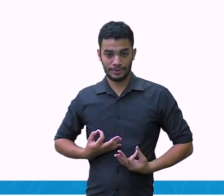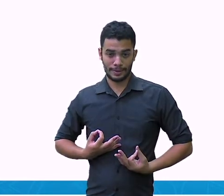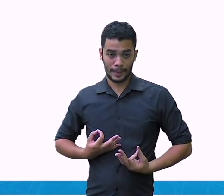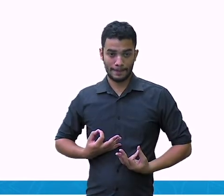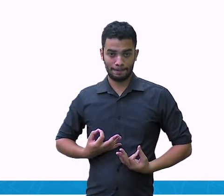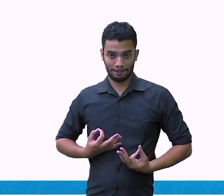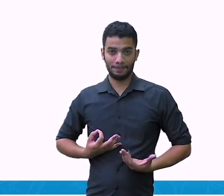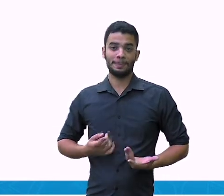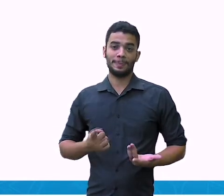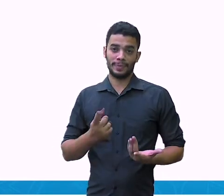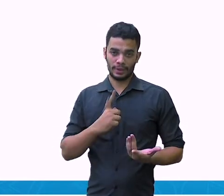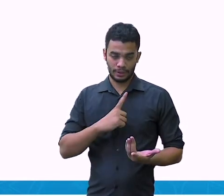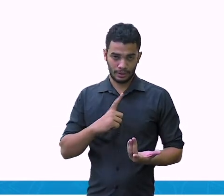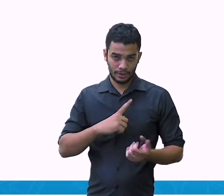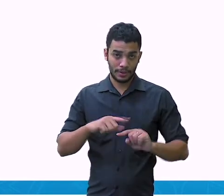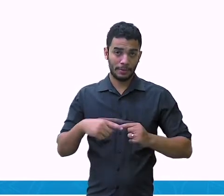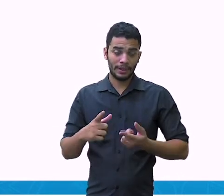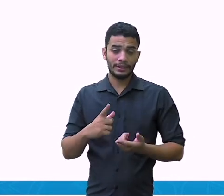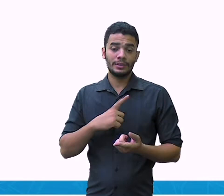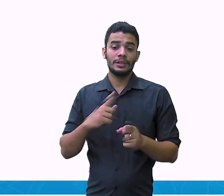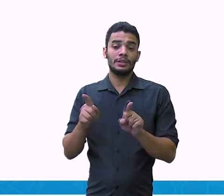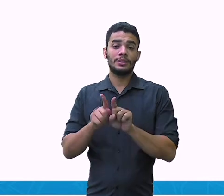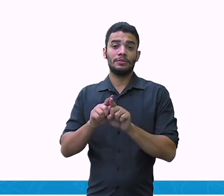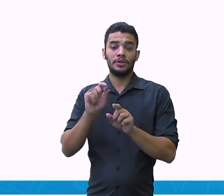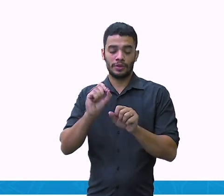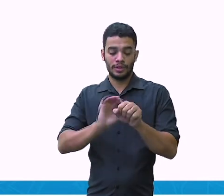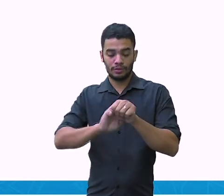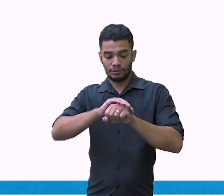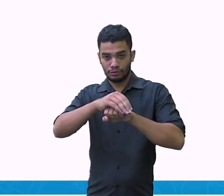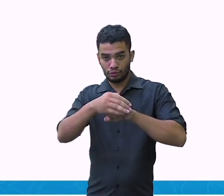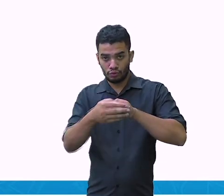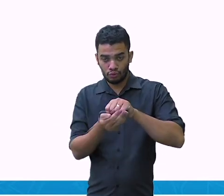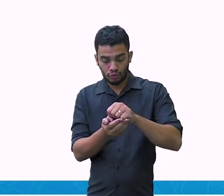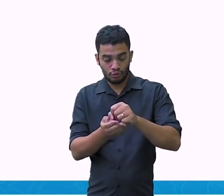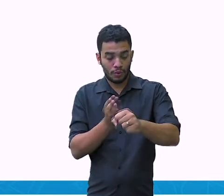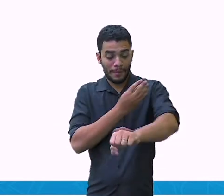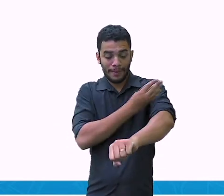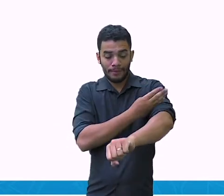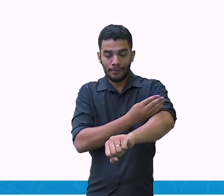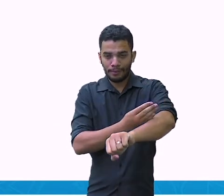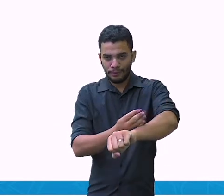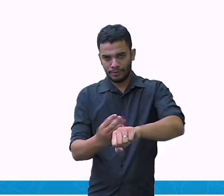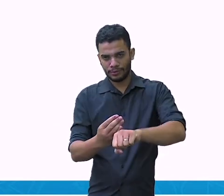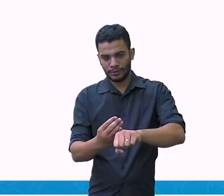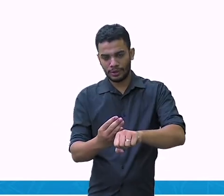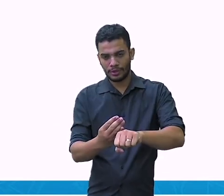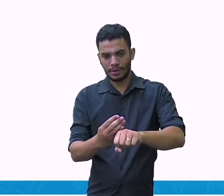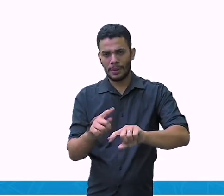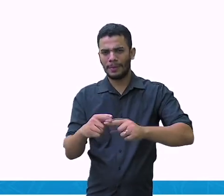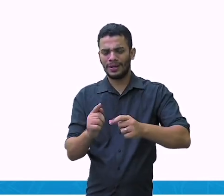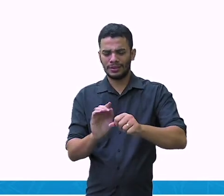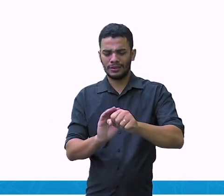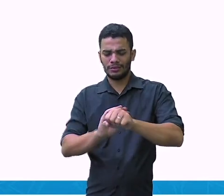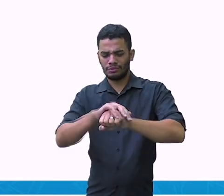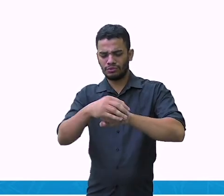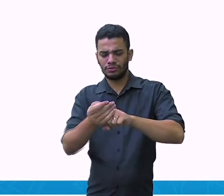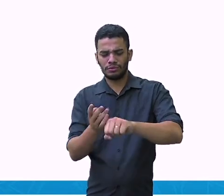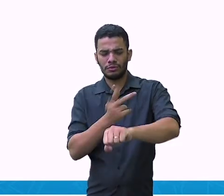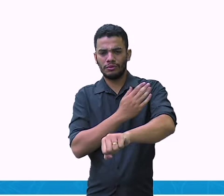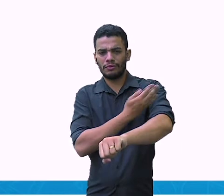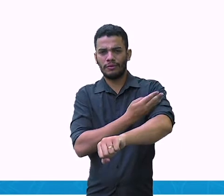ele vai ajudar na defesa do nosso organismo. Isso mesmo, eu